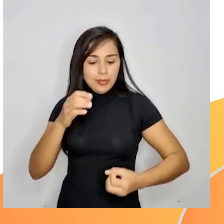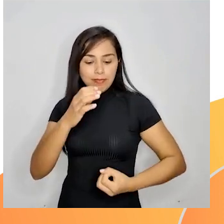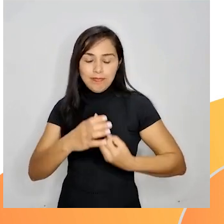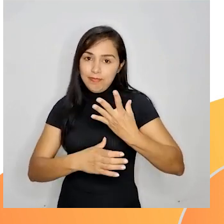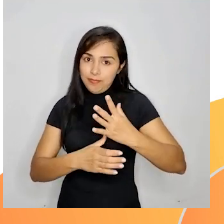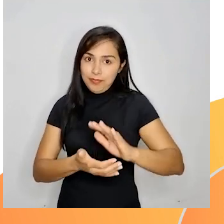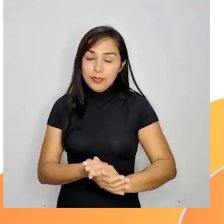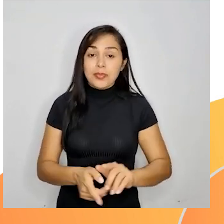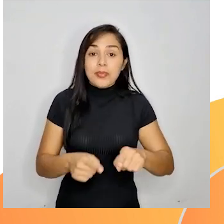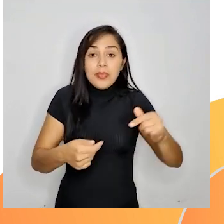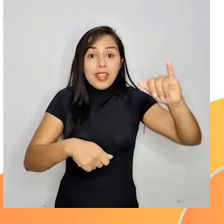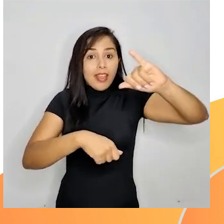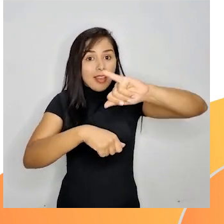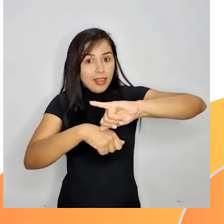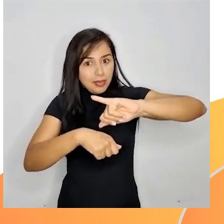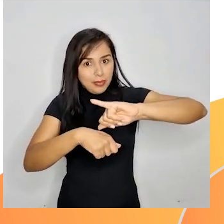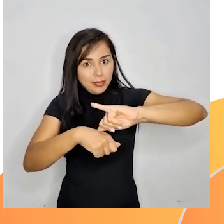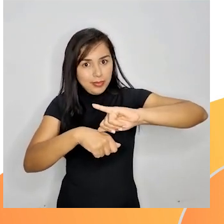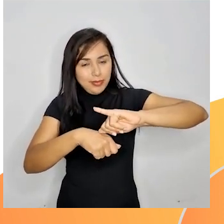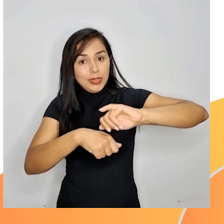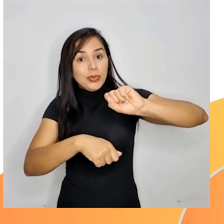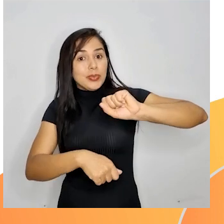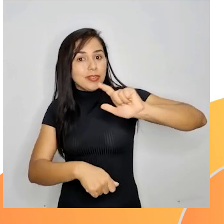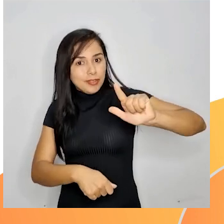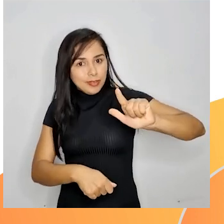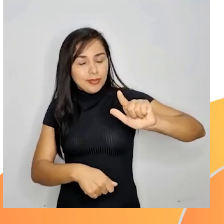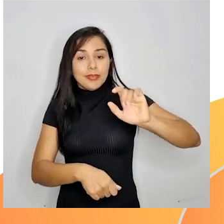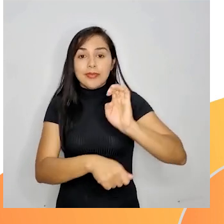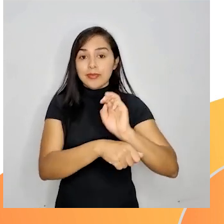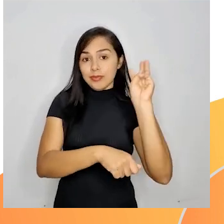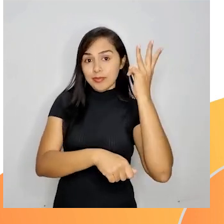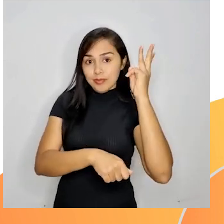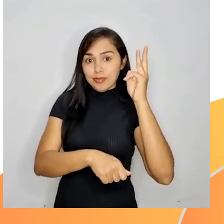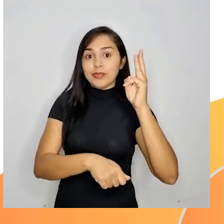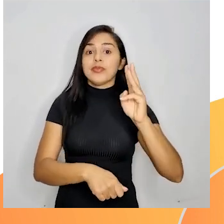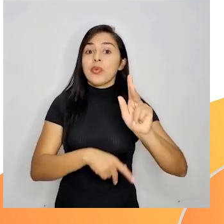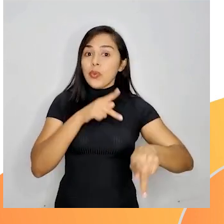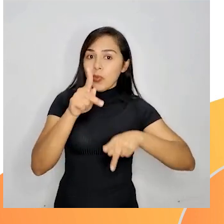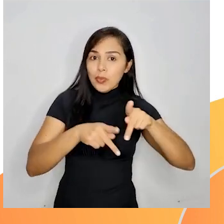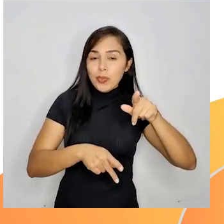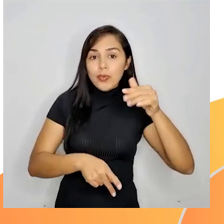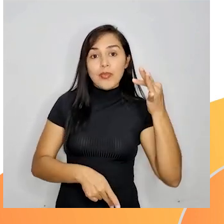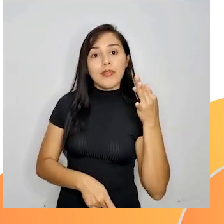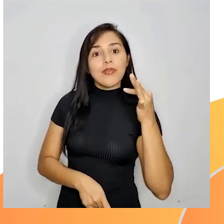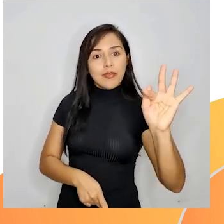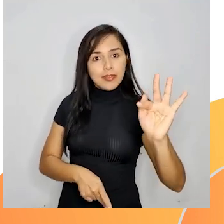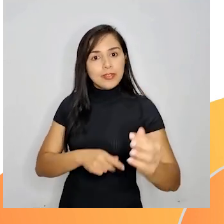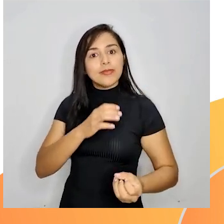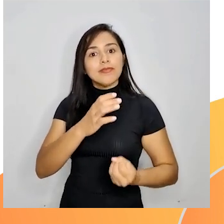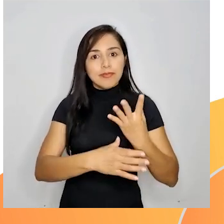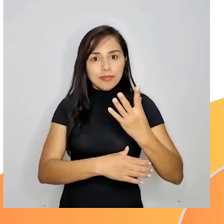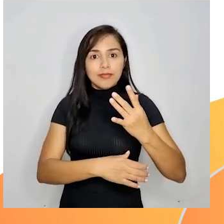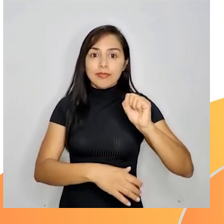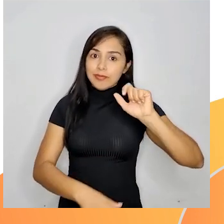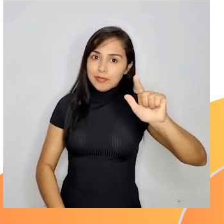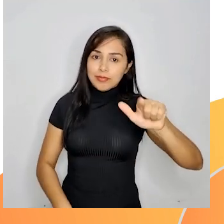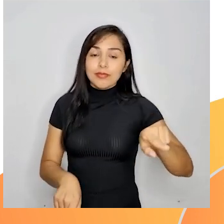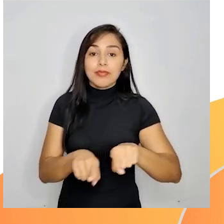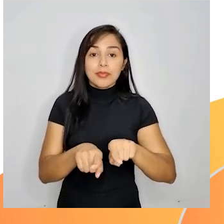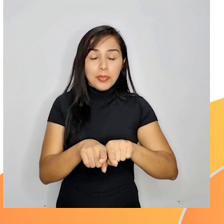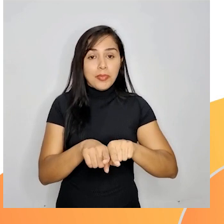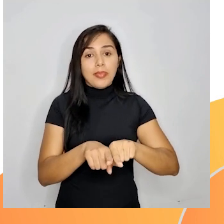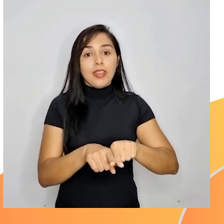no Maranhão, que ela foi fundada por franceses, e Recife, que foi fundada por holandeses.